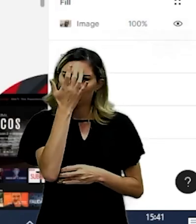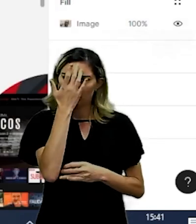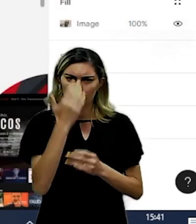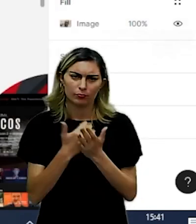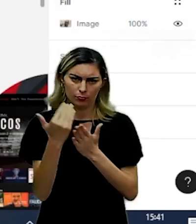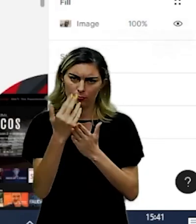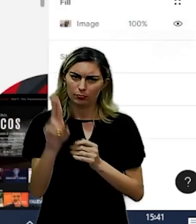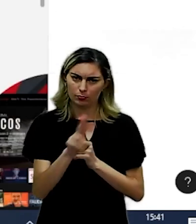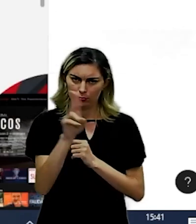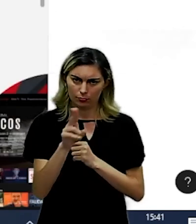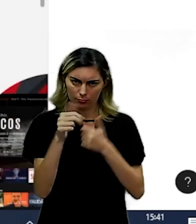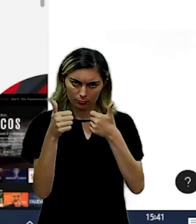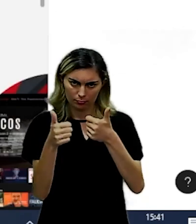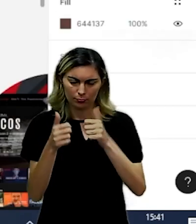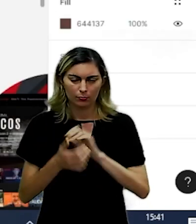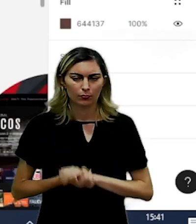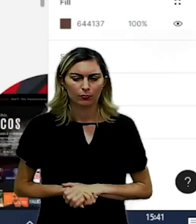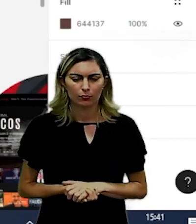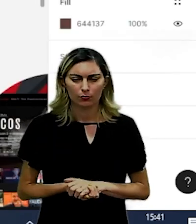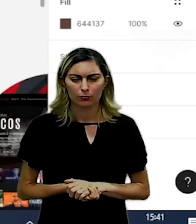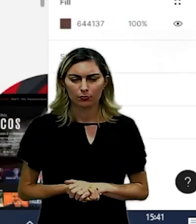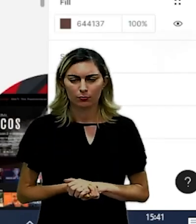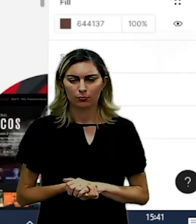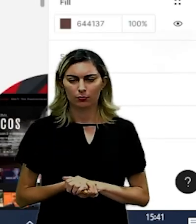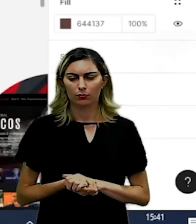utilizar. Tudo bem?